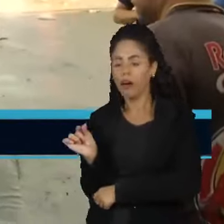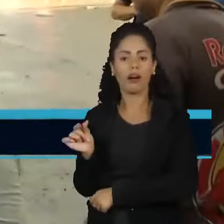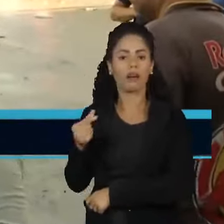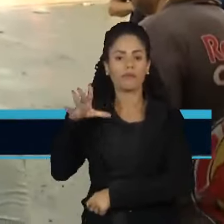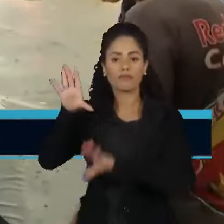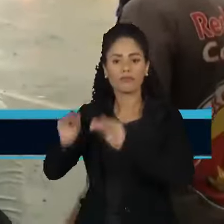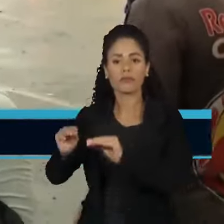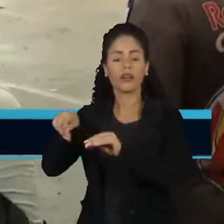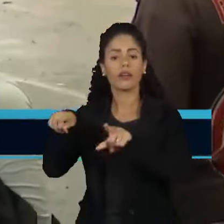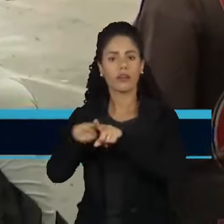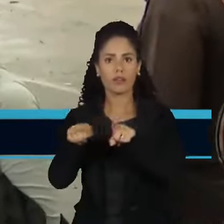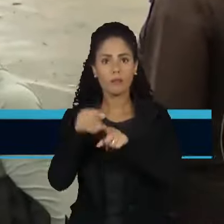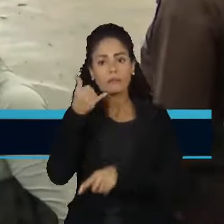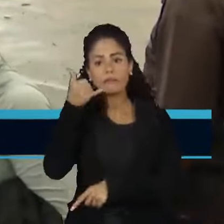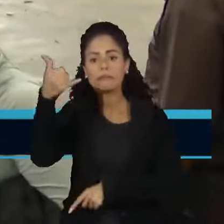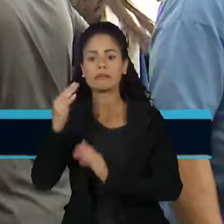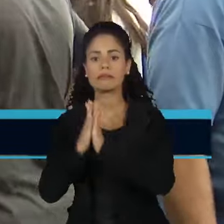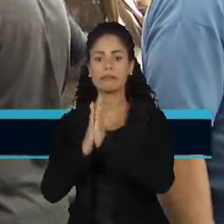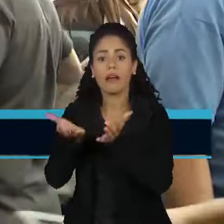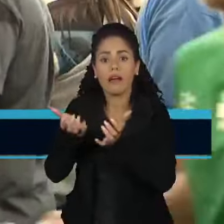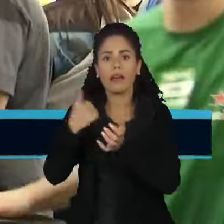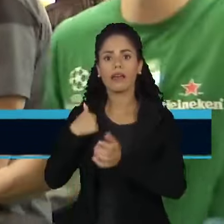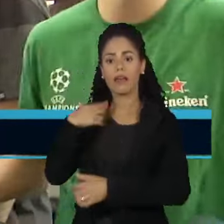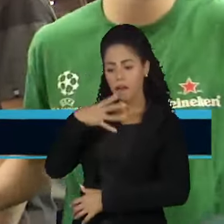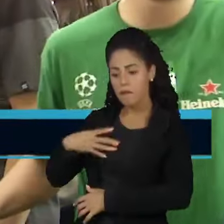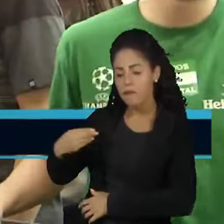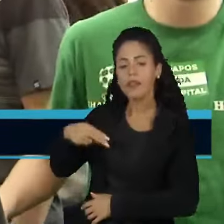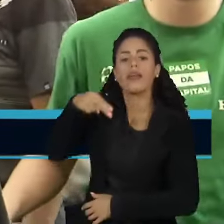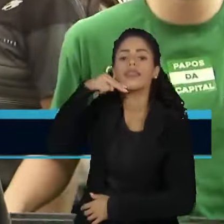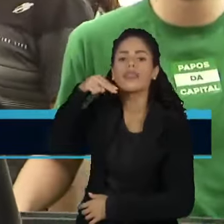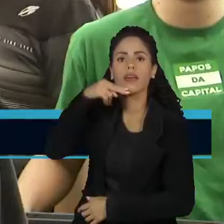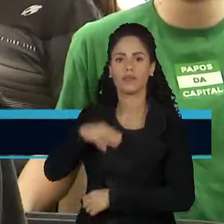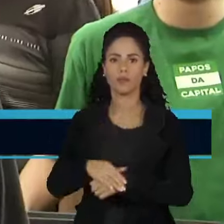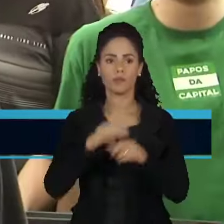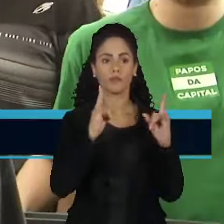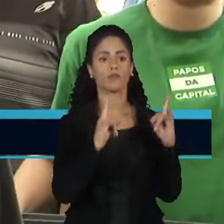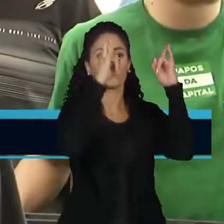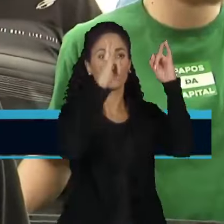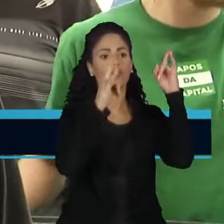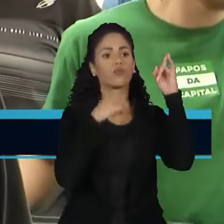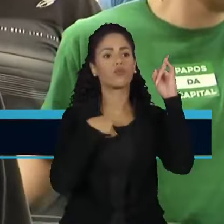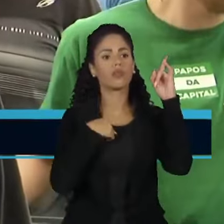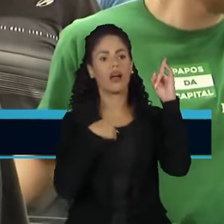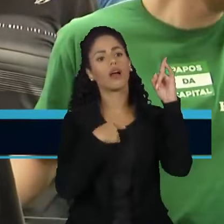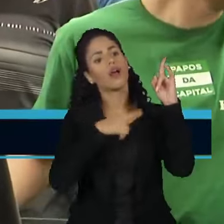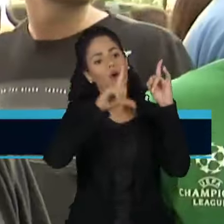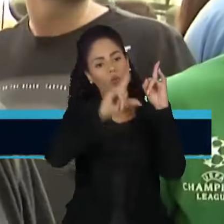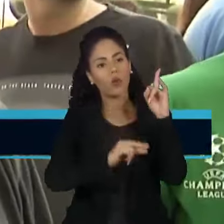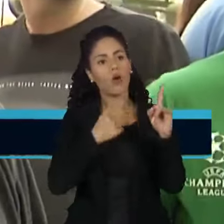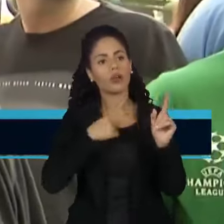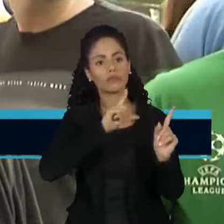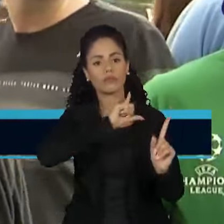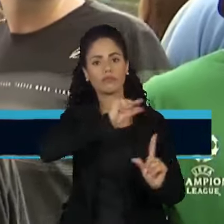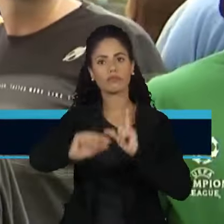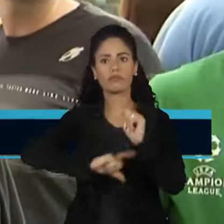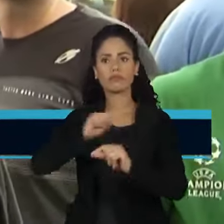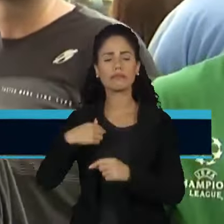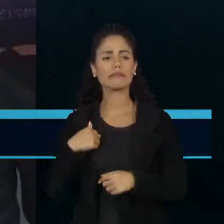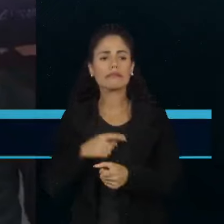esperava por notícias da filha e do netinho. Eles estão no prédio lá no Maitá, estão sendo os últimos a ser resgatados. Estamos aguardando eles. Muito tenso,